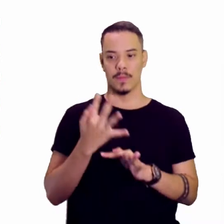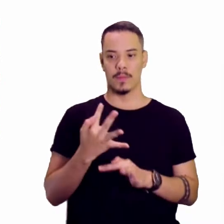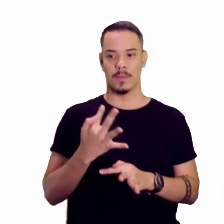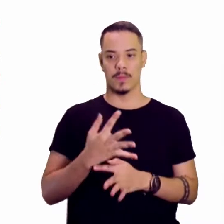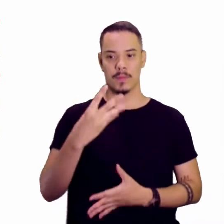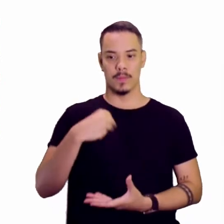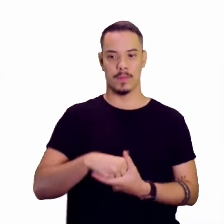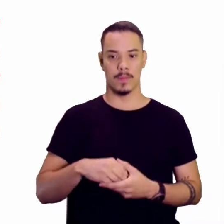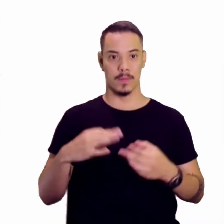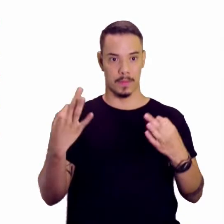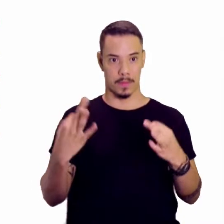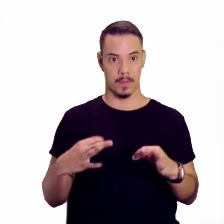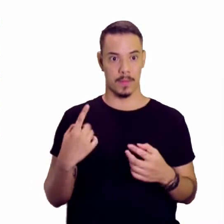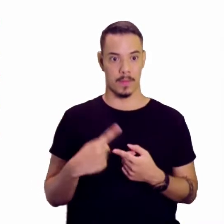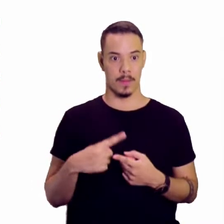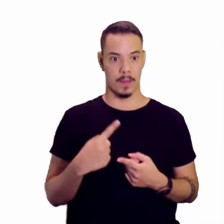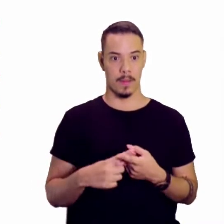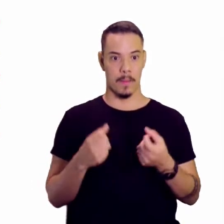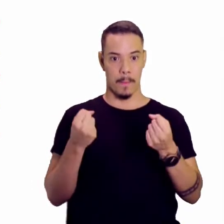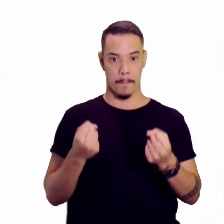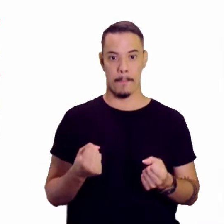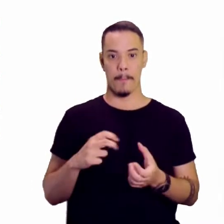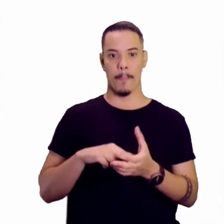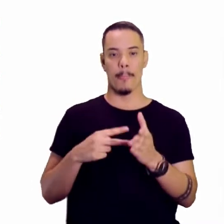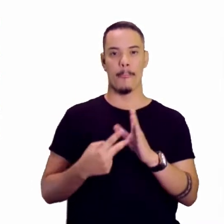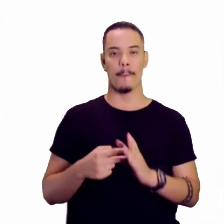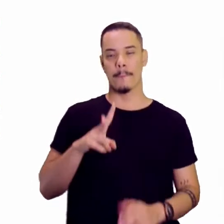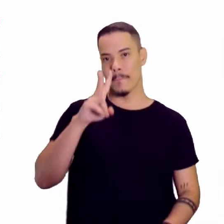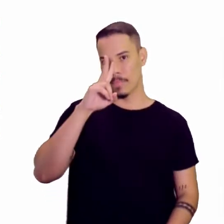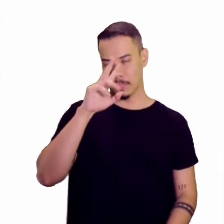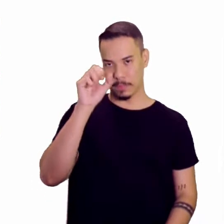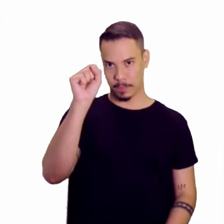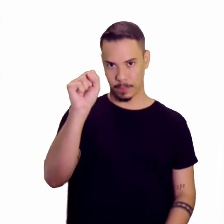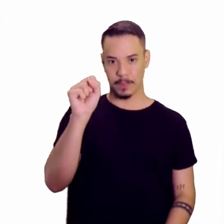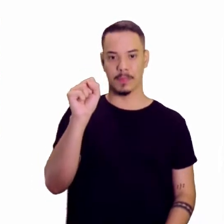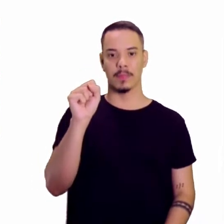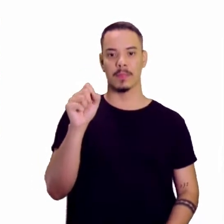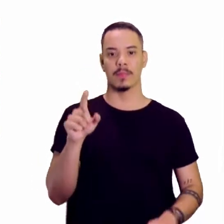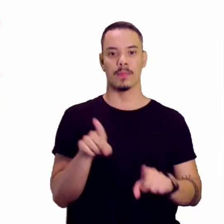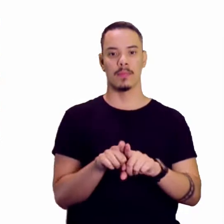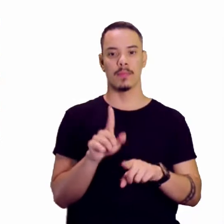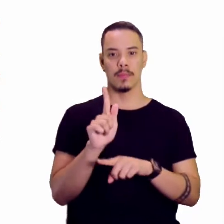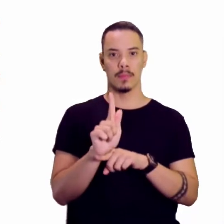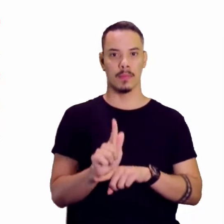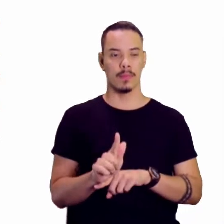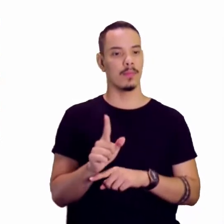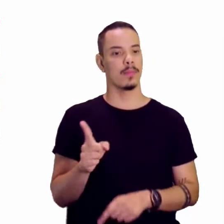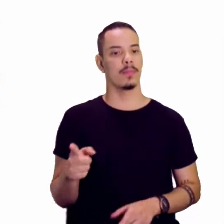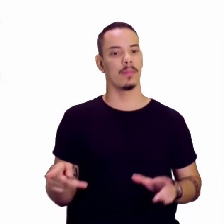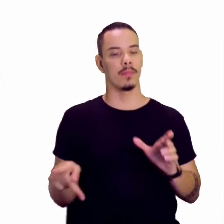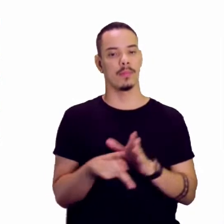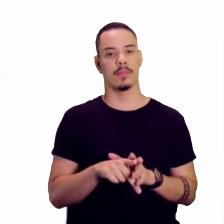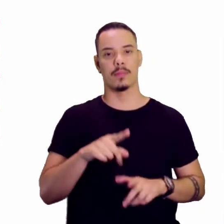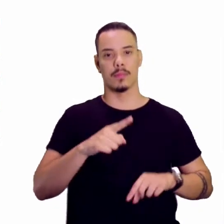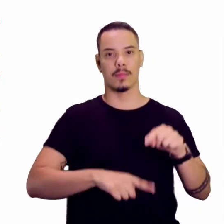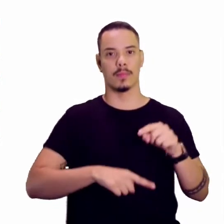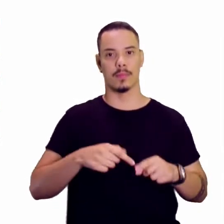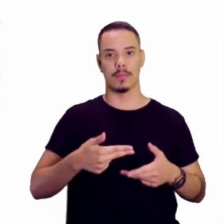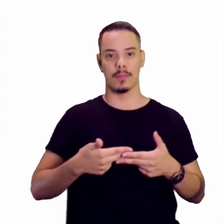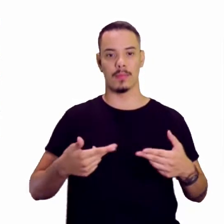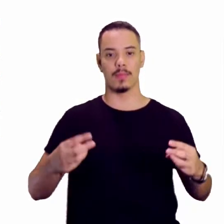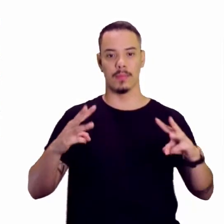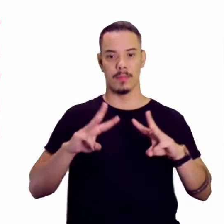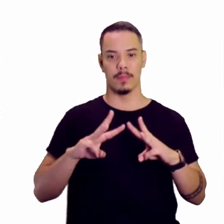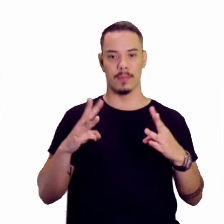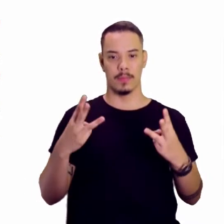né? Sim, o peso é a força, ou seja, o peso é uma força da gravidade, dada pelo produto da massa do